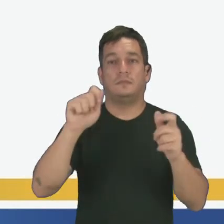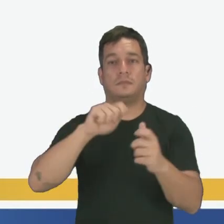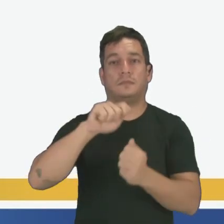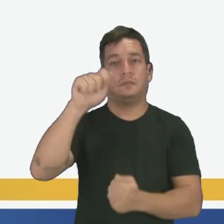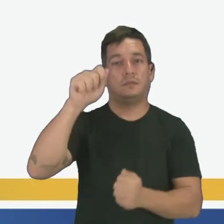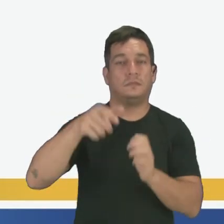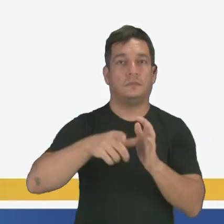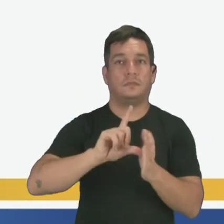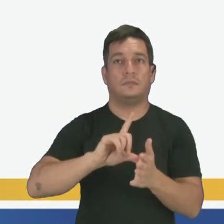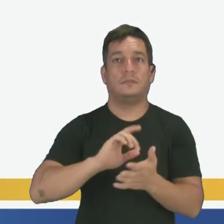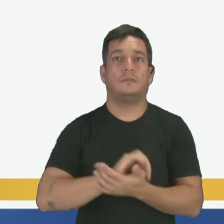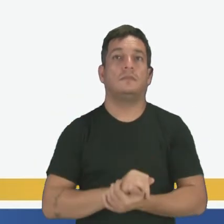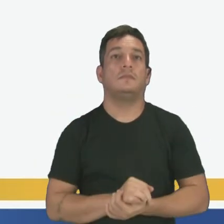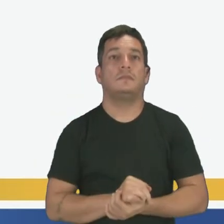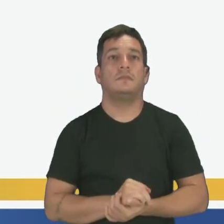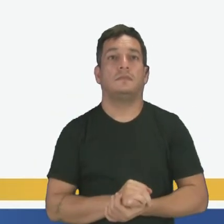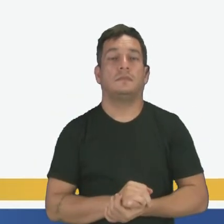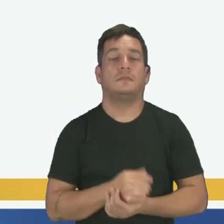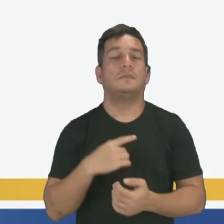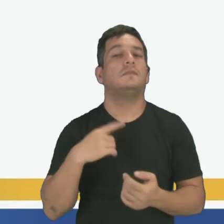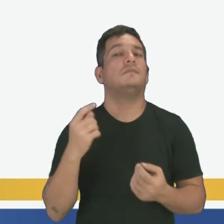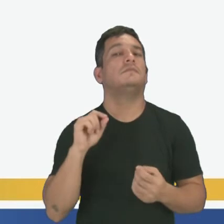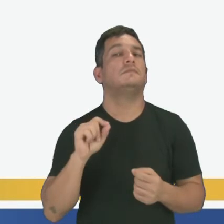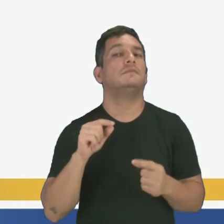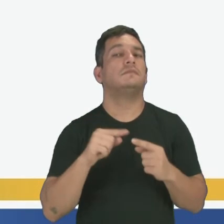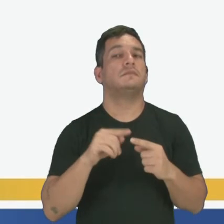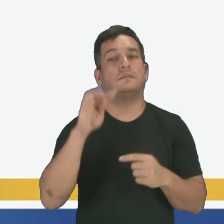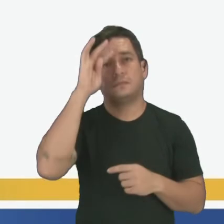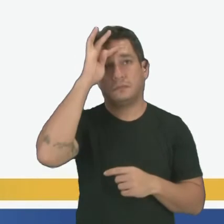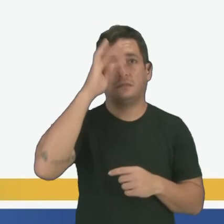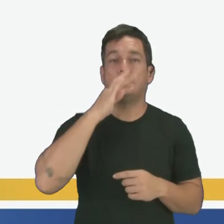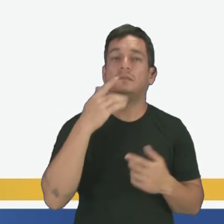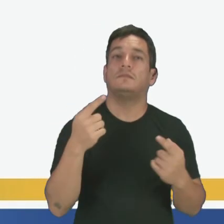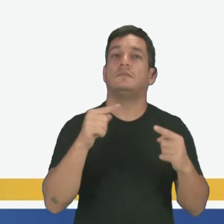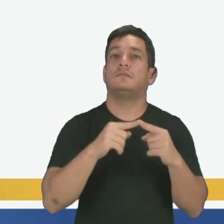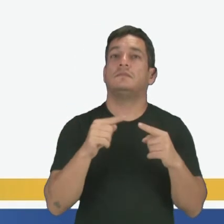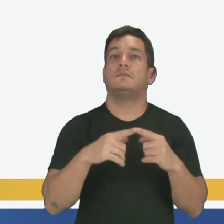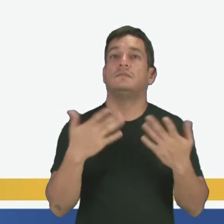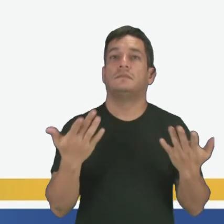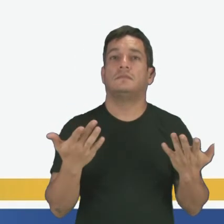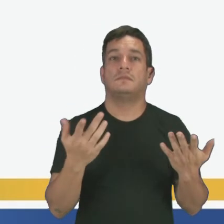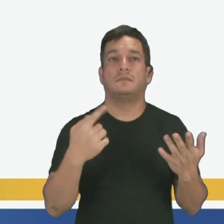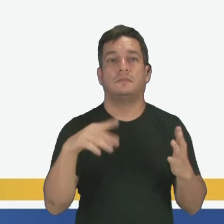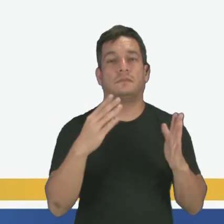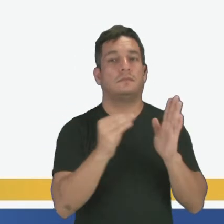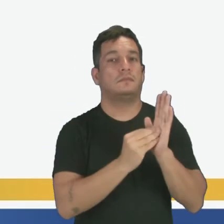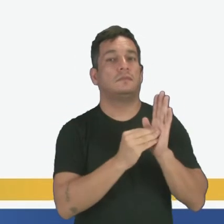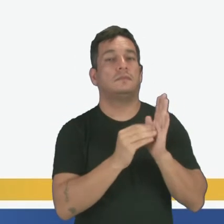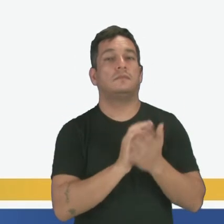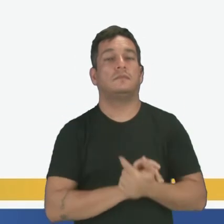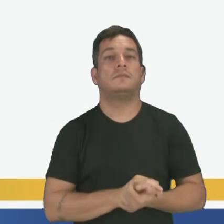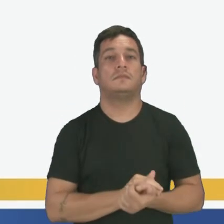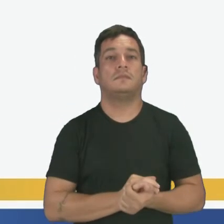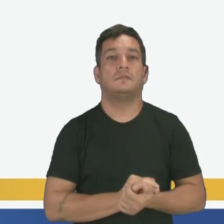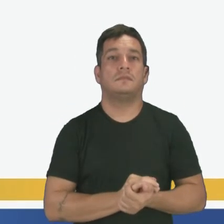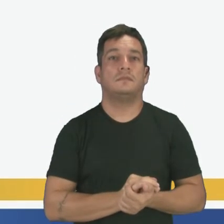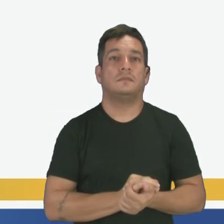né? O que tem a ver tradição? Está ligado a qual? Qual é o número que você vai colocar aí,